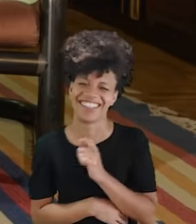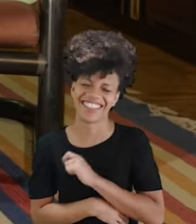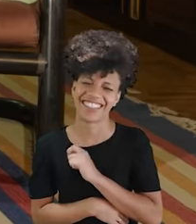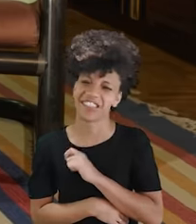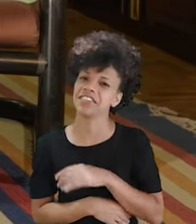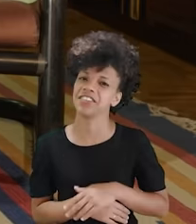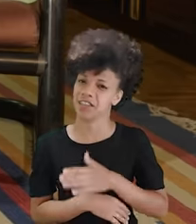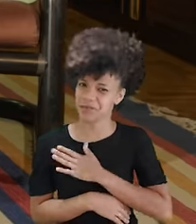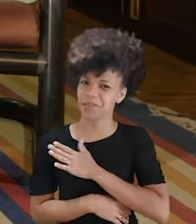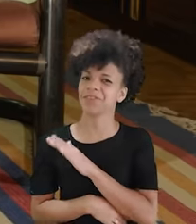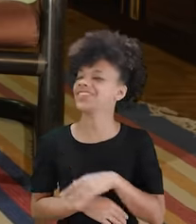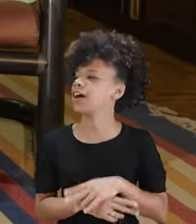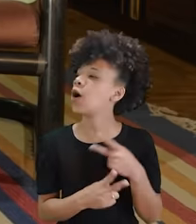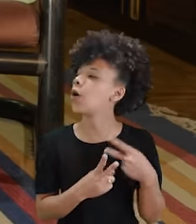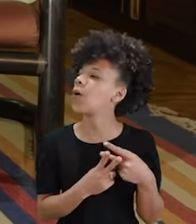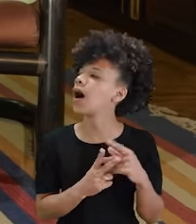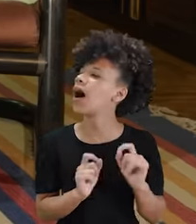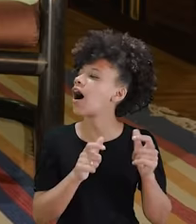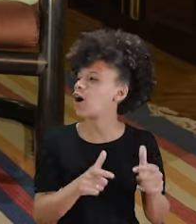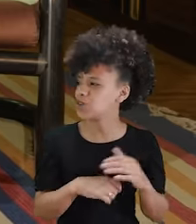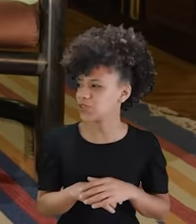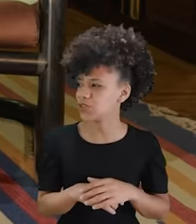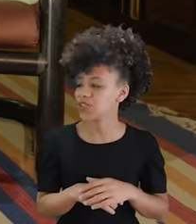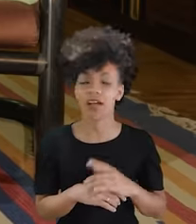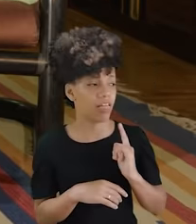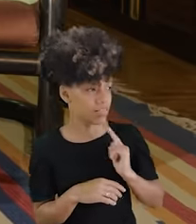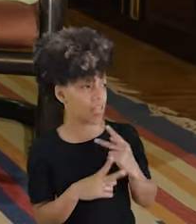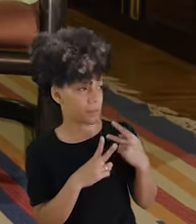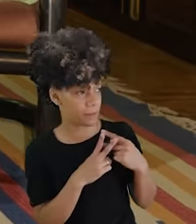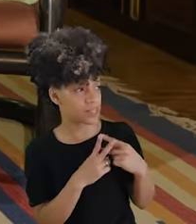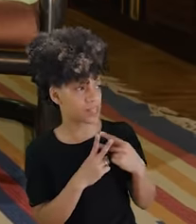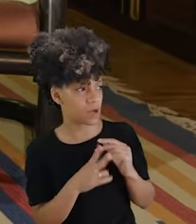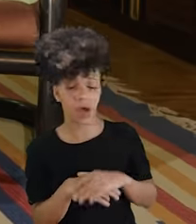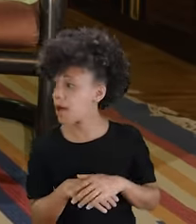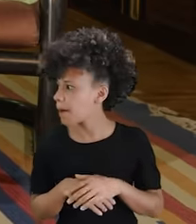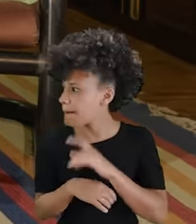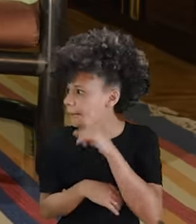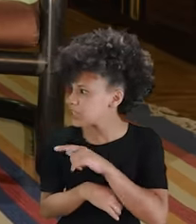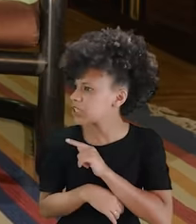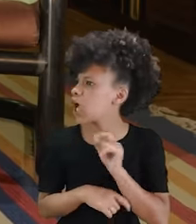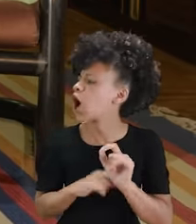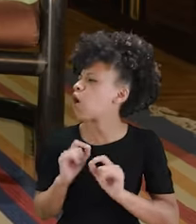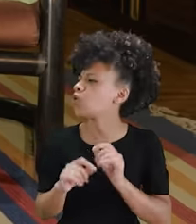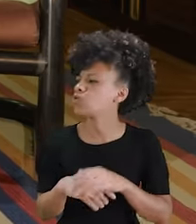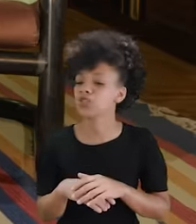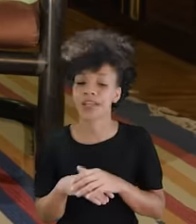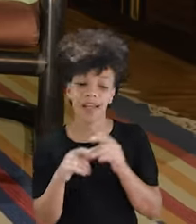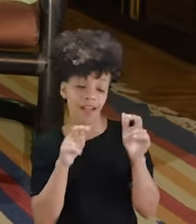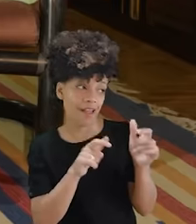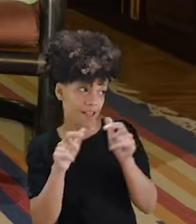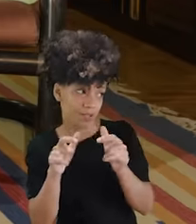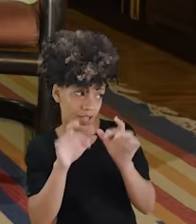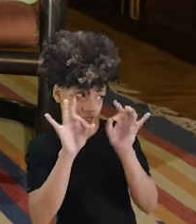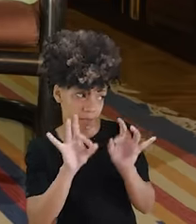falou que eu fico preso aonde onde que eu fico preso mãozinha tem uma prisão no navio onde que é